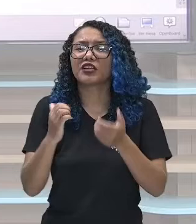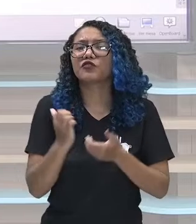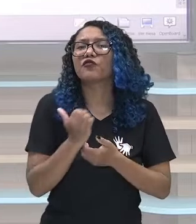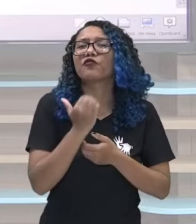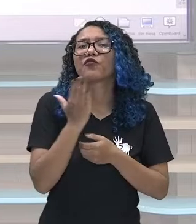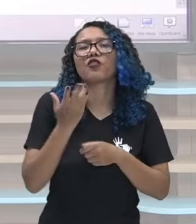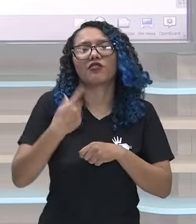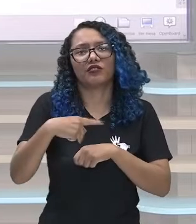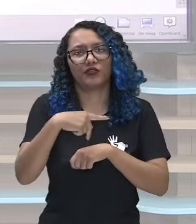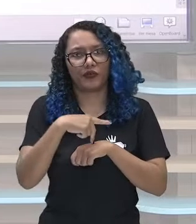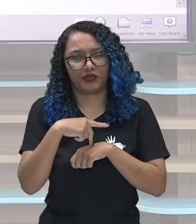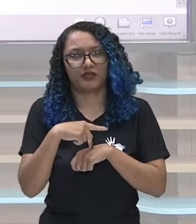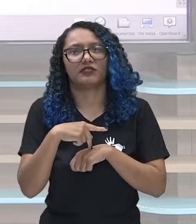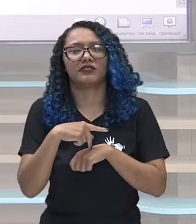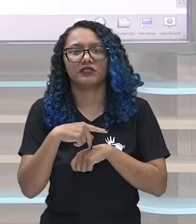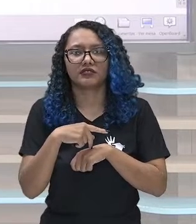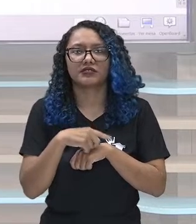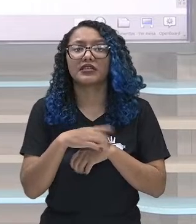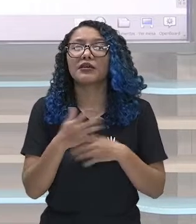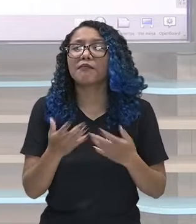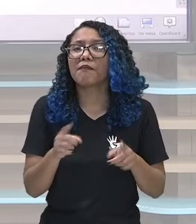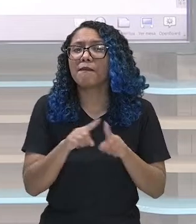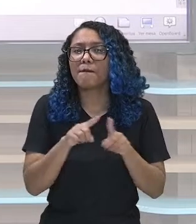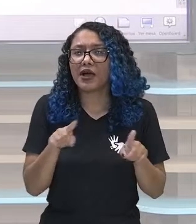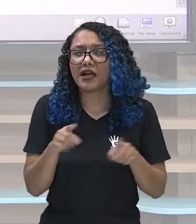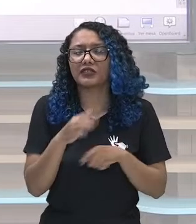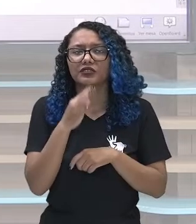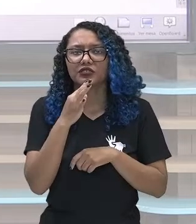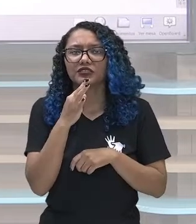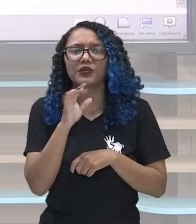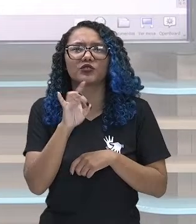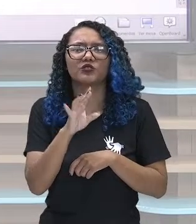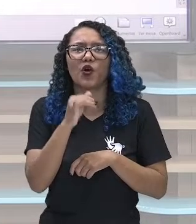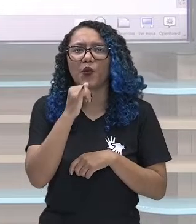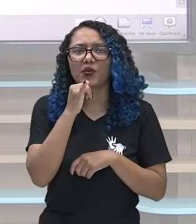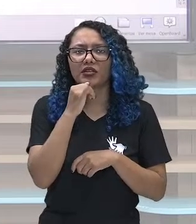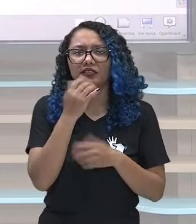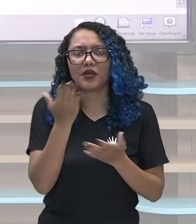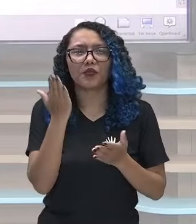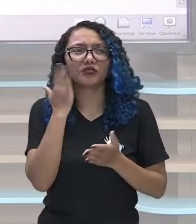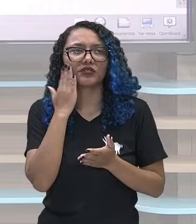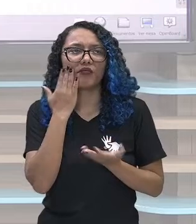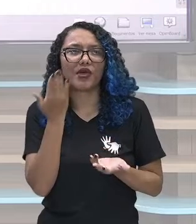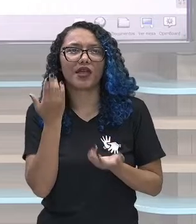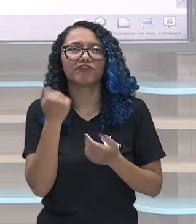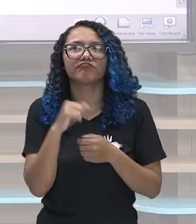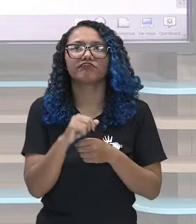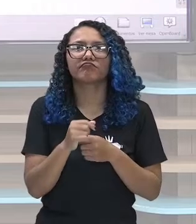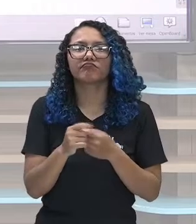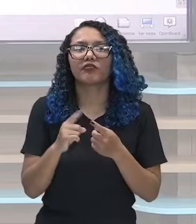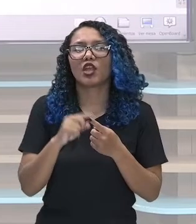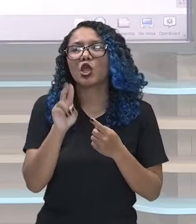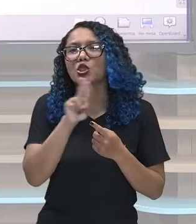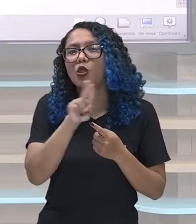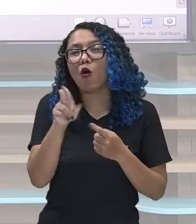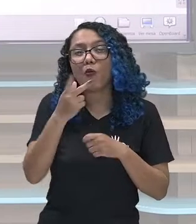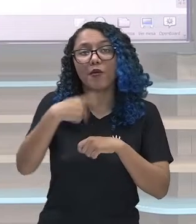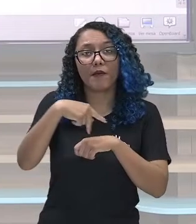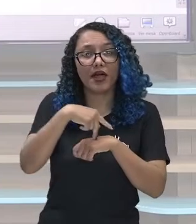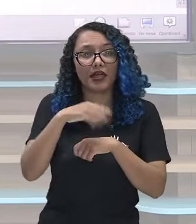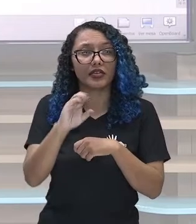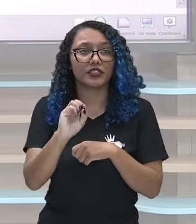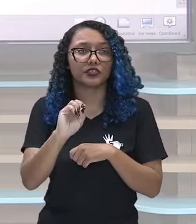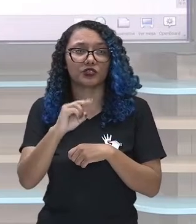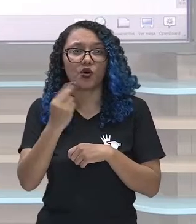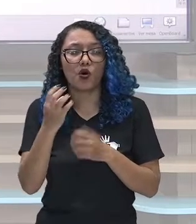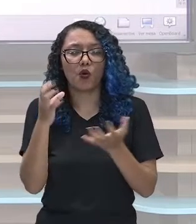da geografia, ela não está ligada apenas a saber, por exemplo, o nome de um país, saber qual o